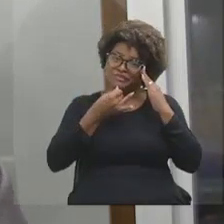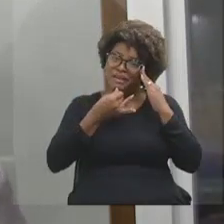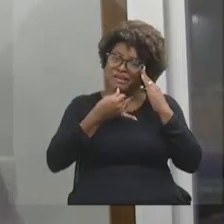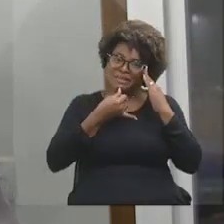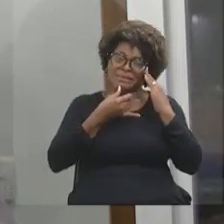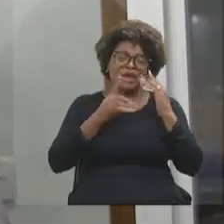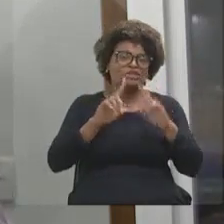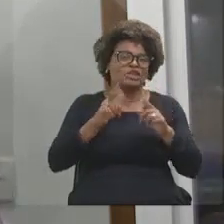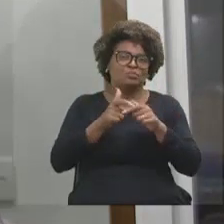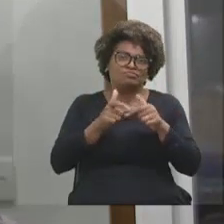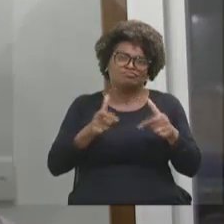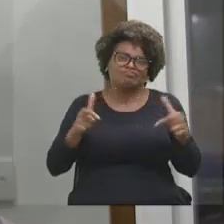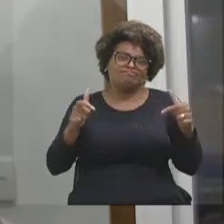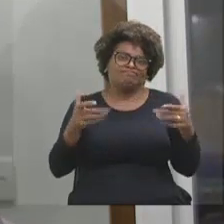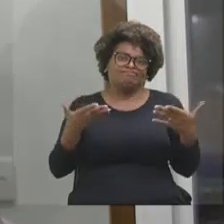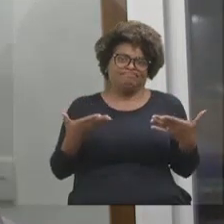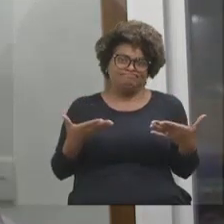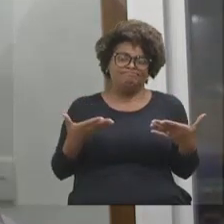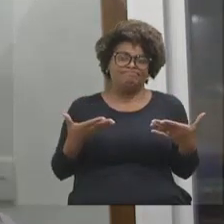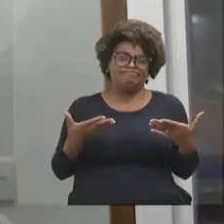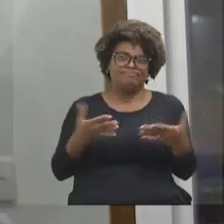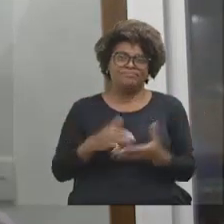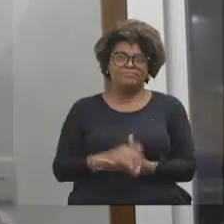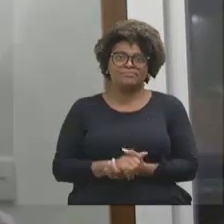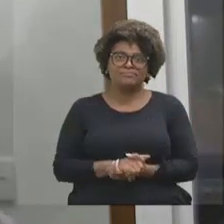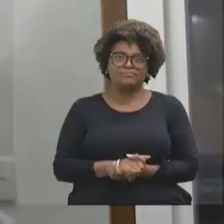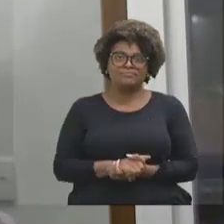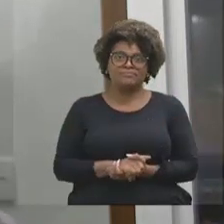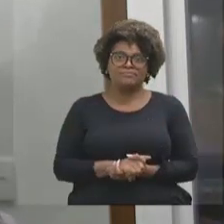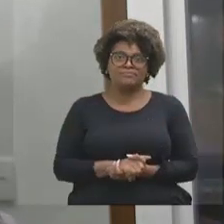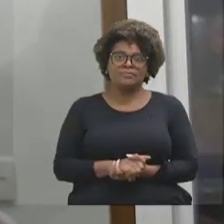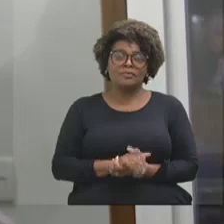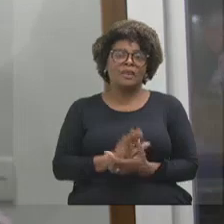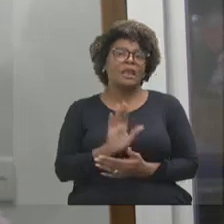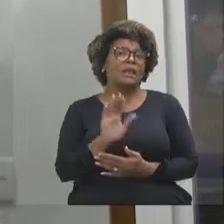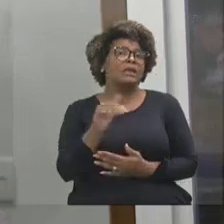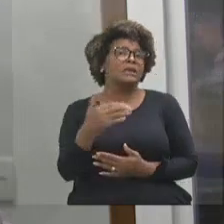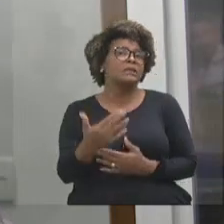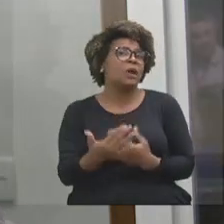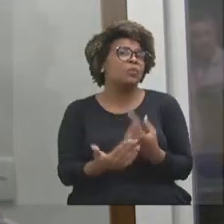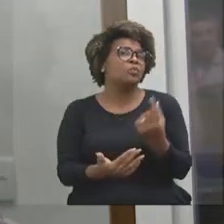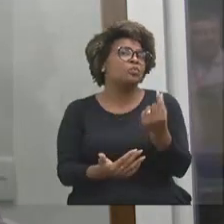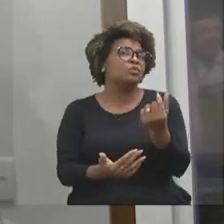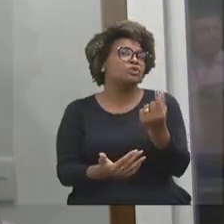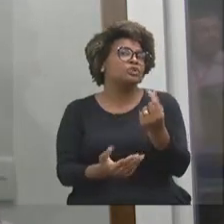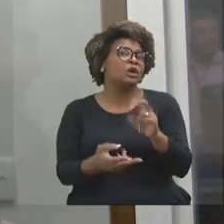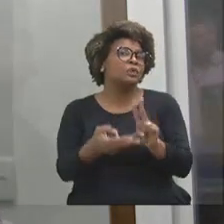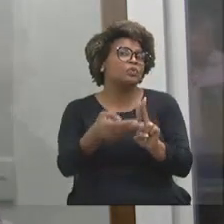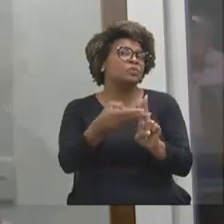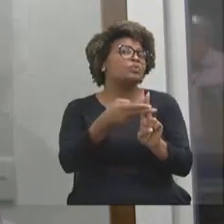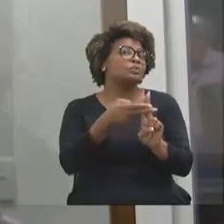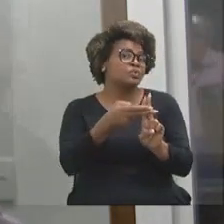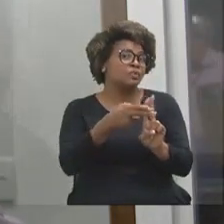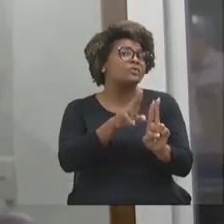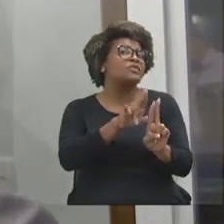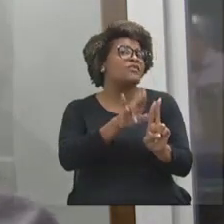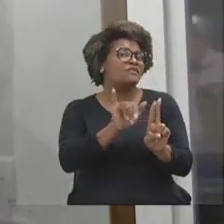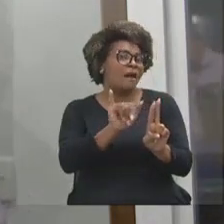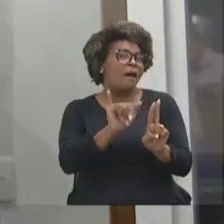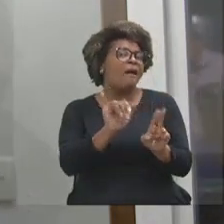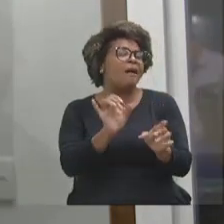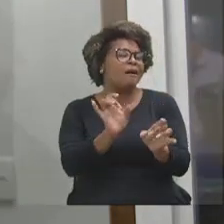falando que o dinheiro do SUS ele em algum momento vai acabar nós já estamos